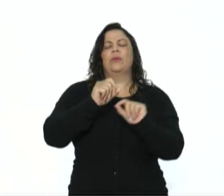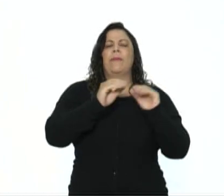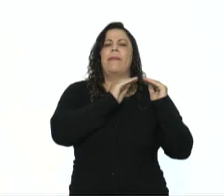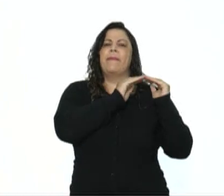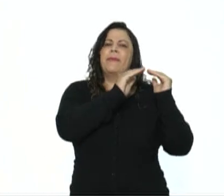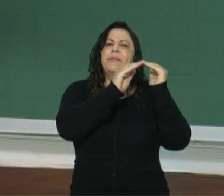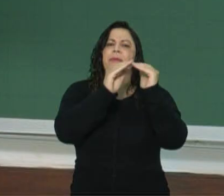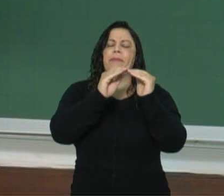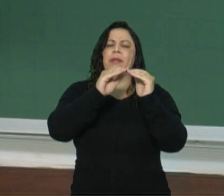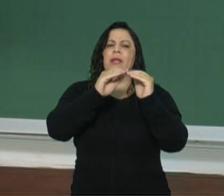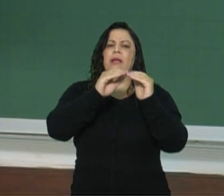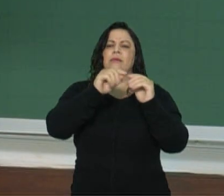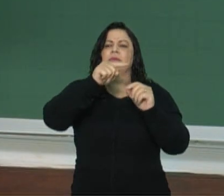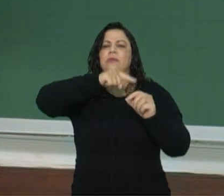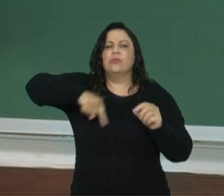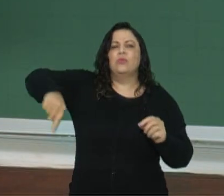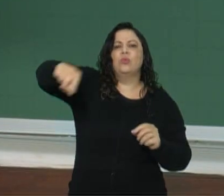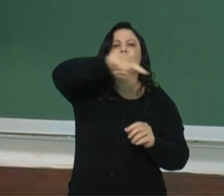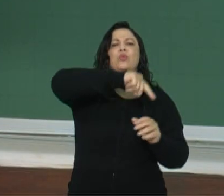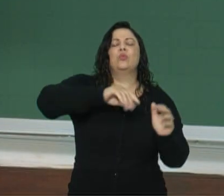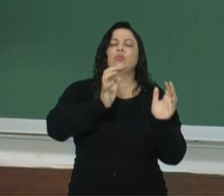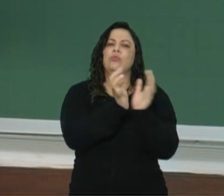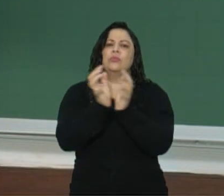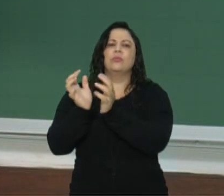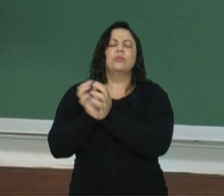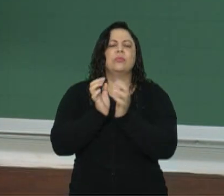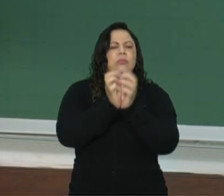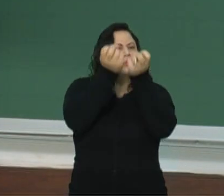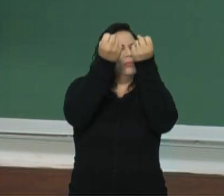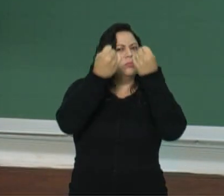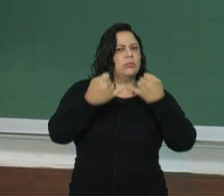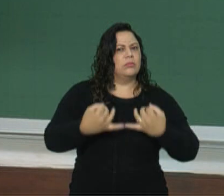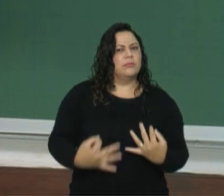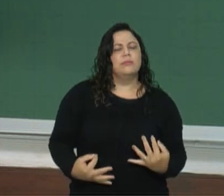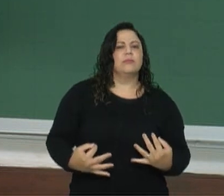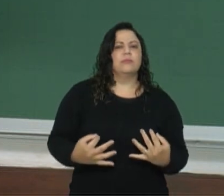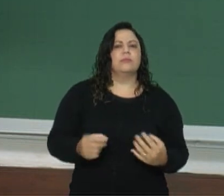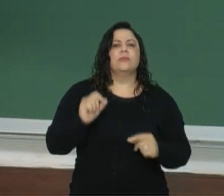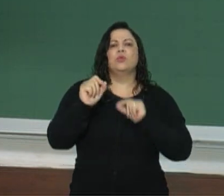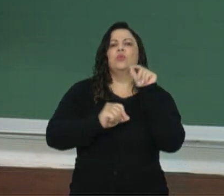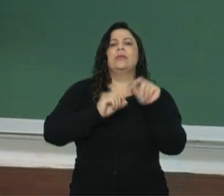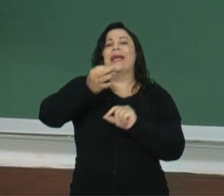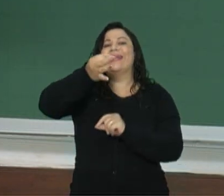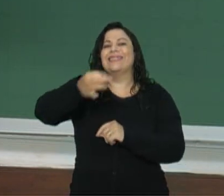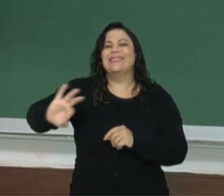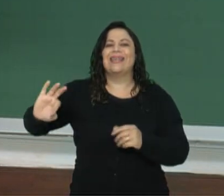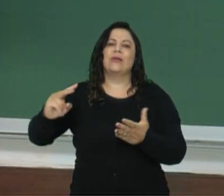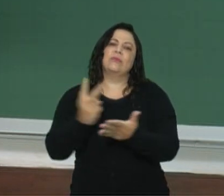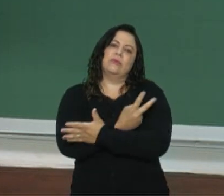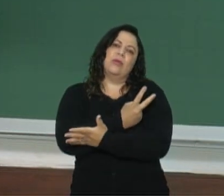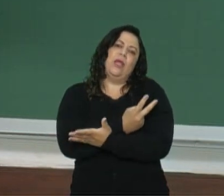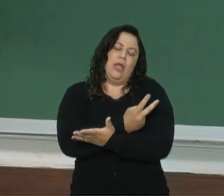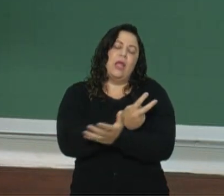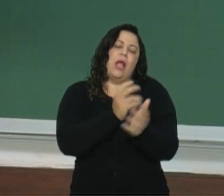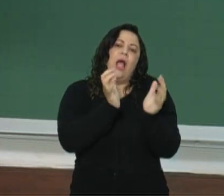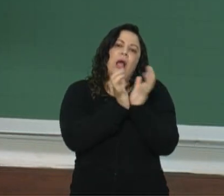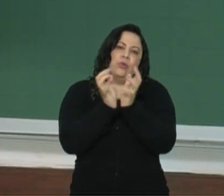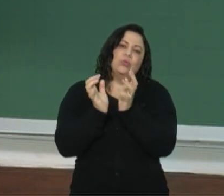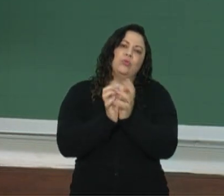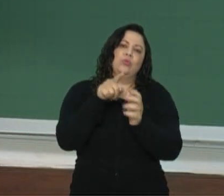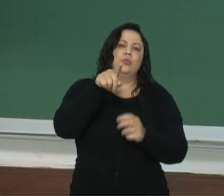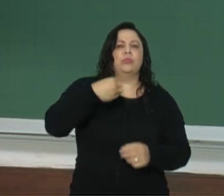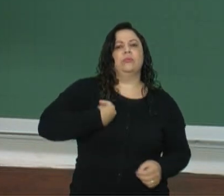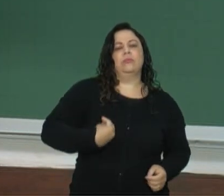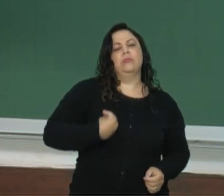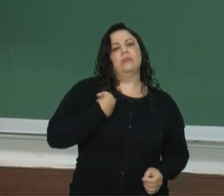comunidade, ou seja, descrever aquilo que é considerado certo e errado da sua comunidade. Por que nós vamos fazer